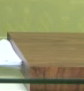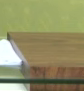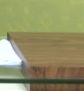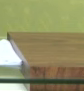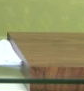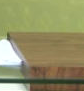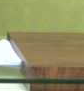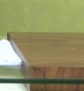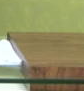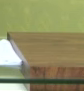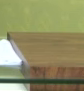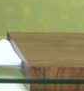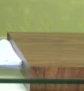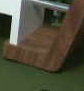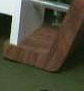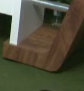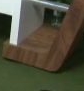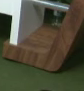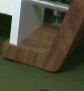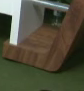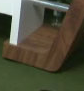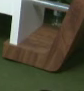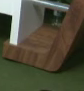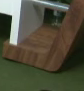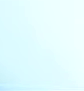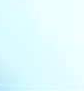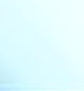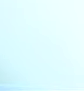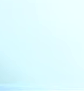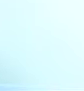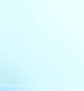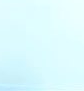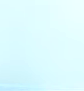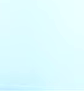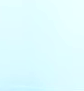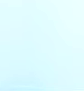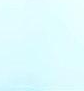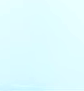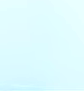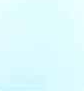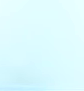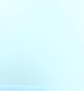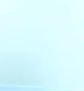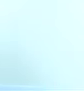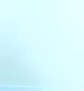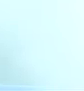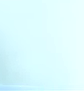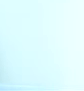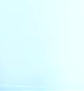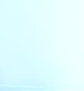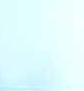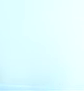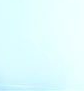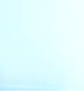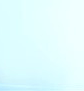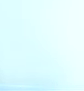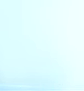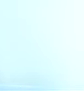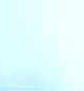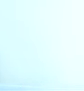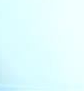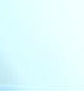as tecnologias. Está correta a resposta, professor? Sim, perfeitamente. Olha aí. O que faltou um pouco, Ana Maria,